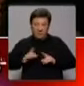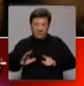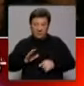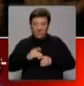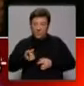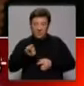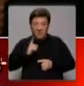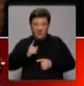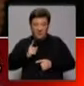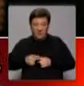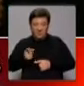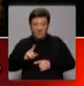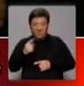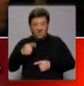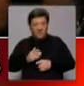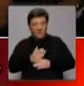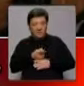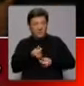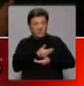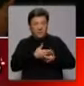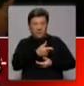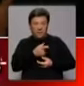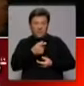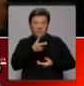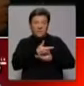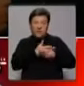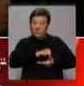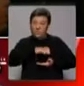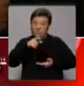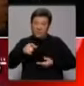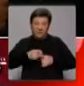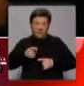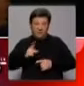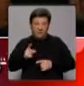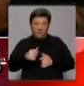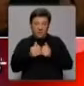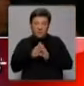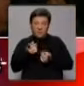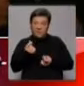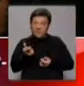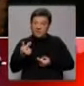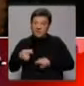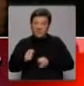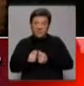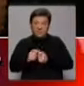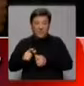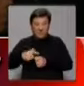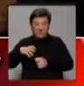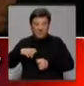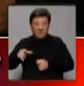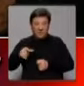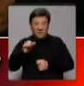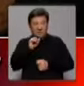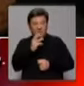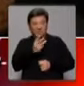Grécia não tem acesso aos mercados os mercados não Confiam na Grécia e portanto todo o dinheiro que a Grécia tem para pagar salários vem da